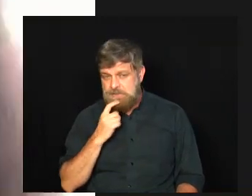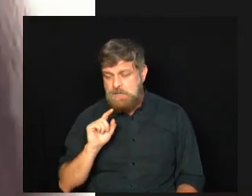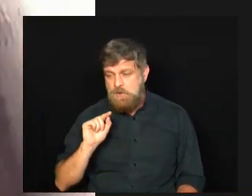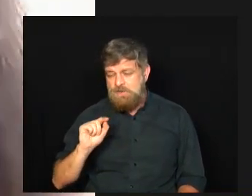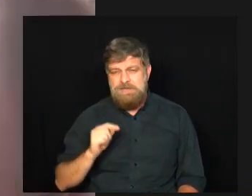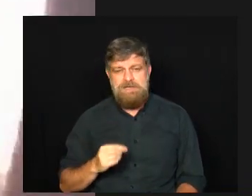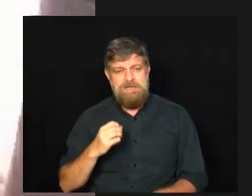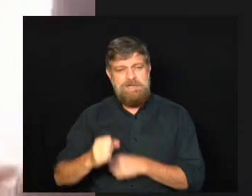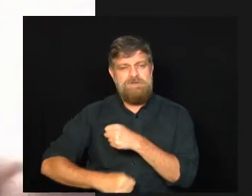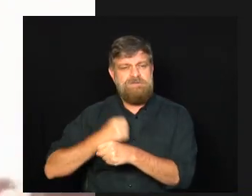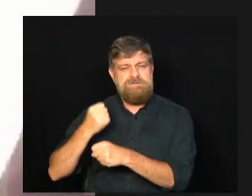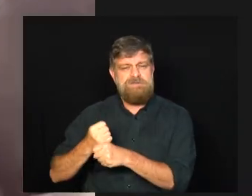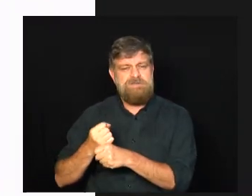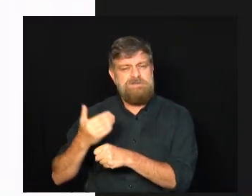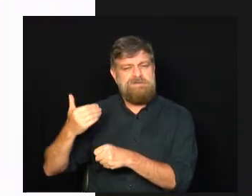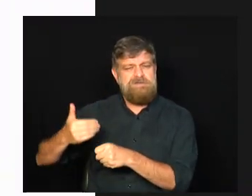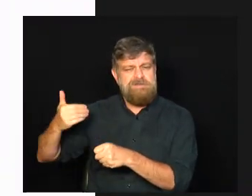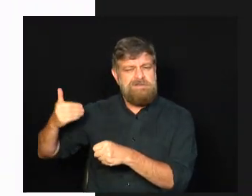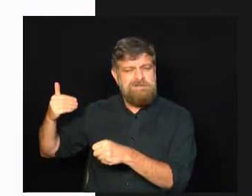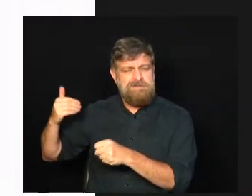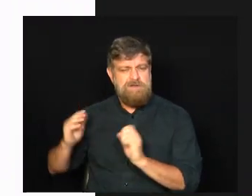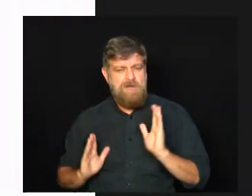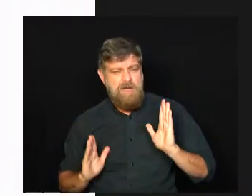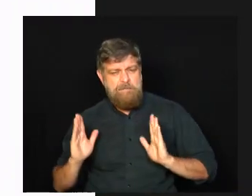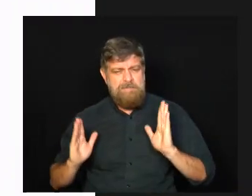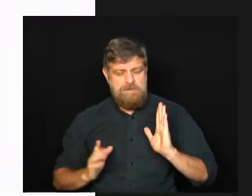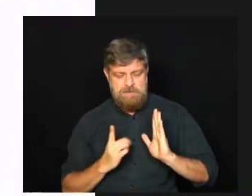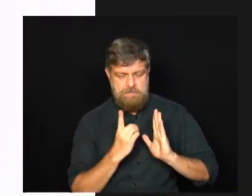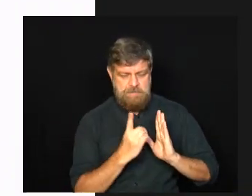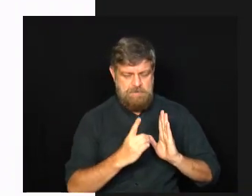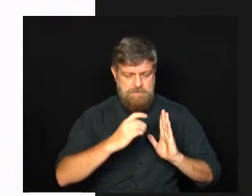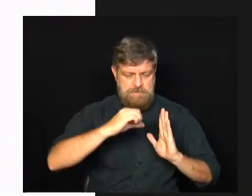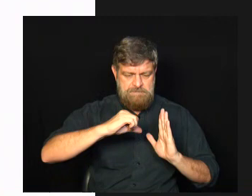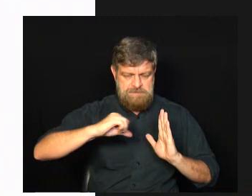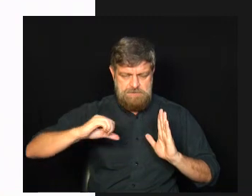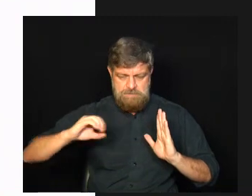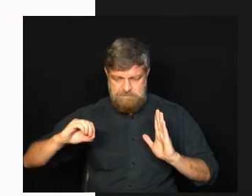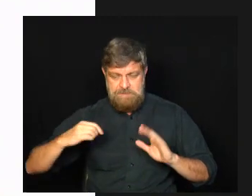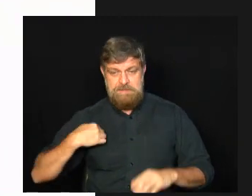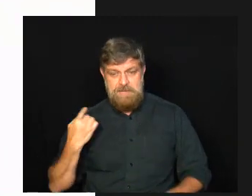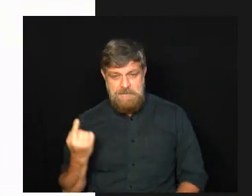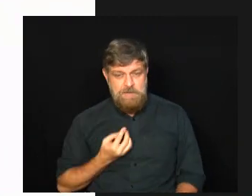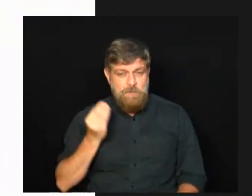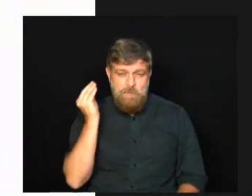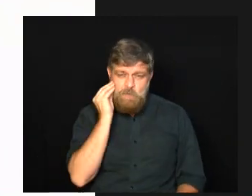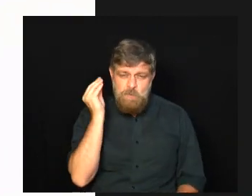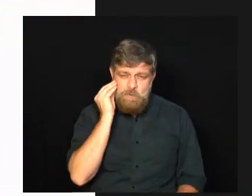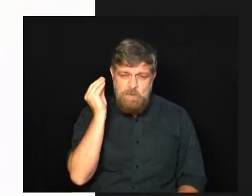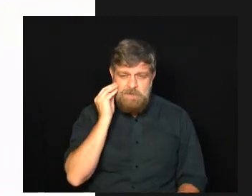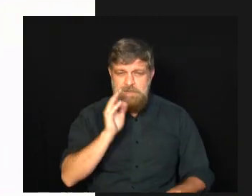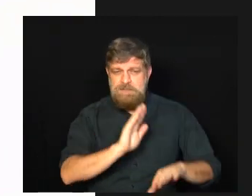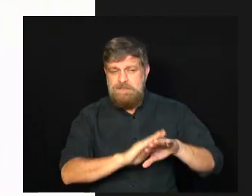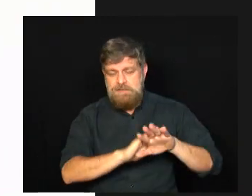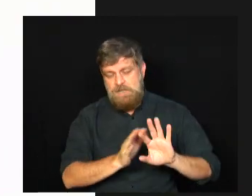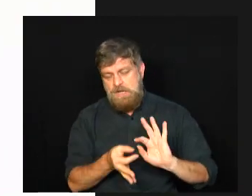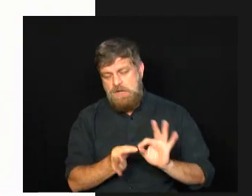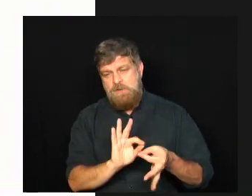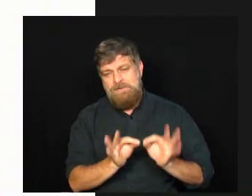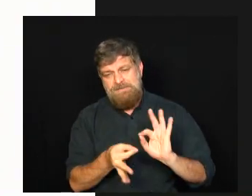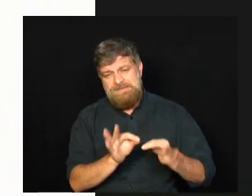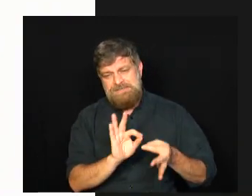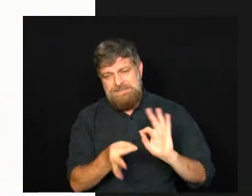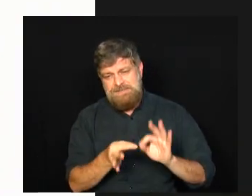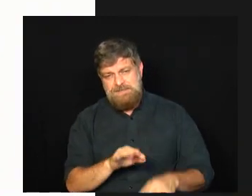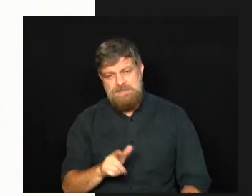lá durante os anos 90, eu ousei fazer uma oficina